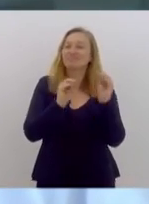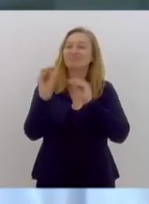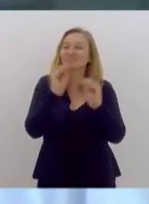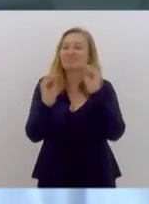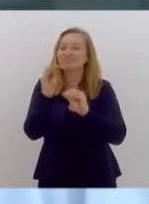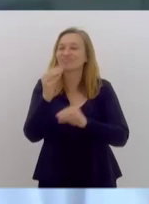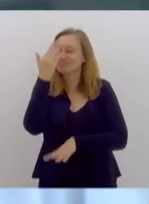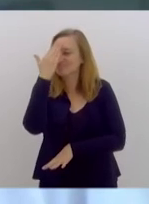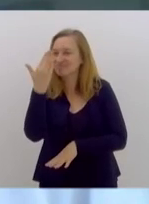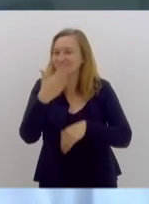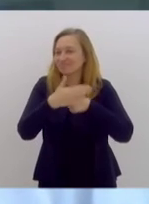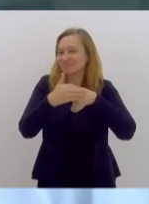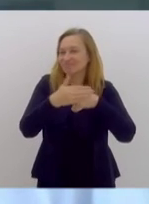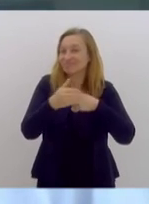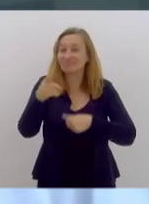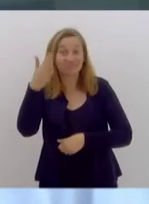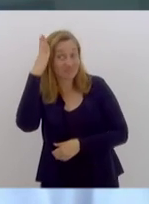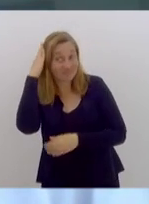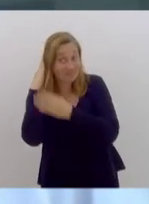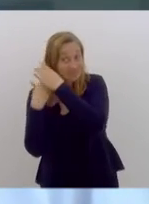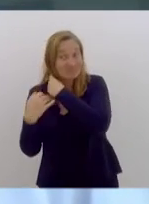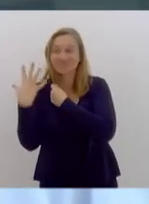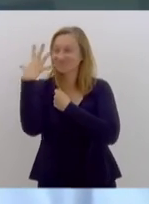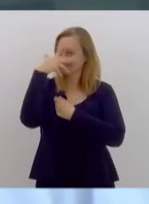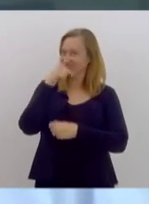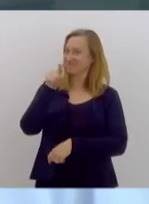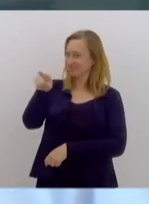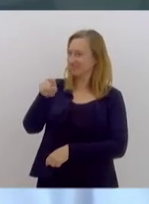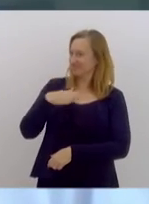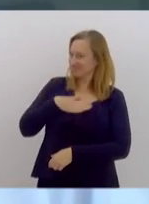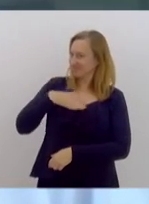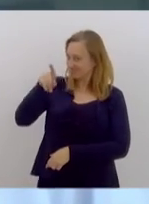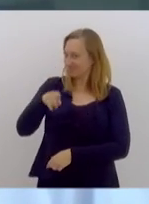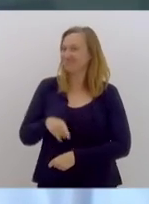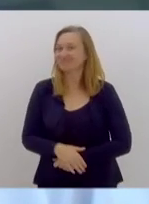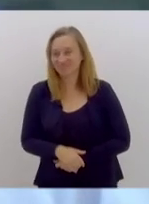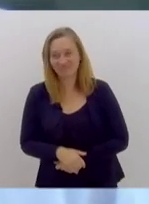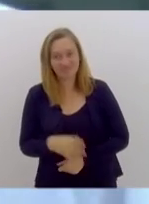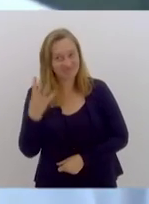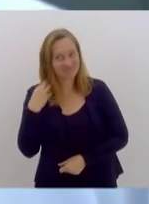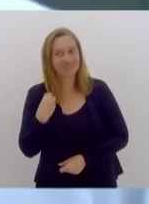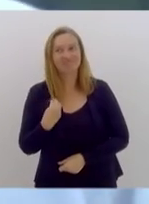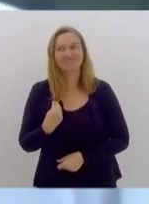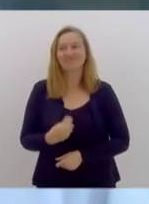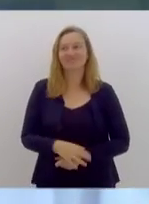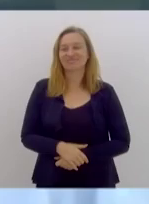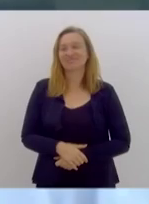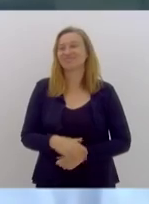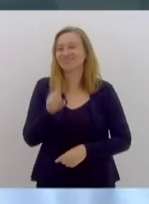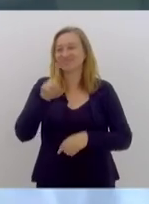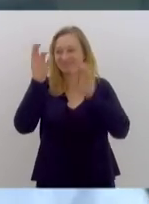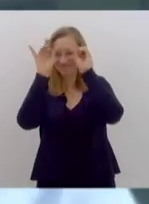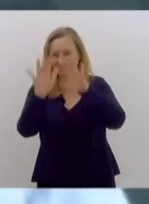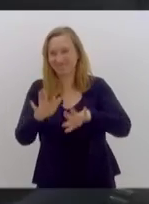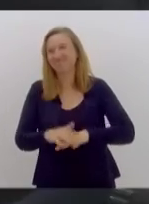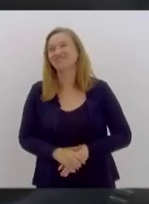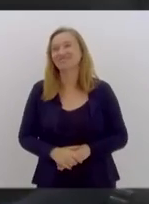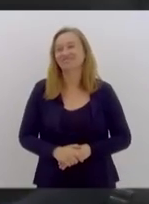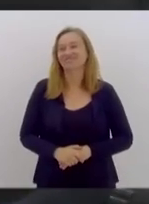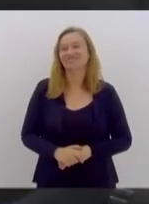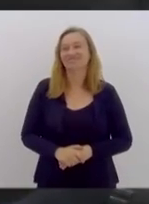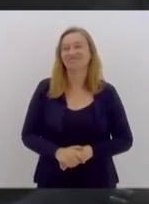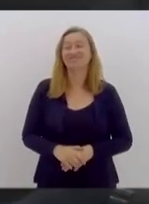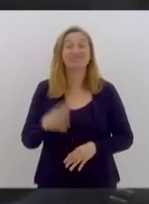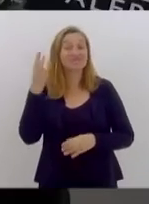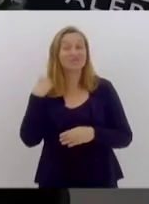eu disse obrigado pelo carinho do Gostei dos cabelos hein Mudou estilo agora depois diz para o que